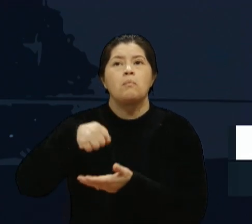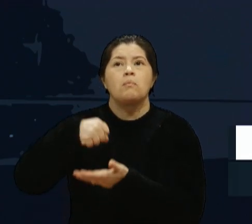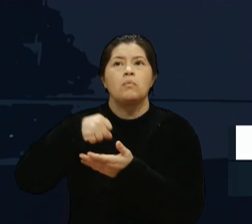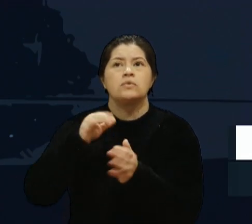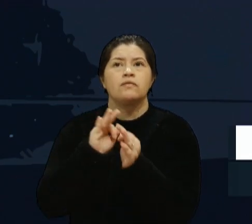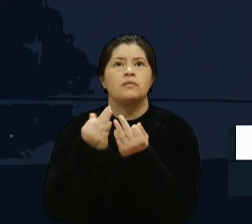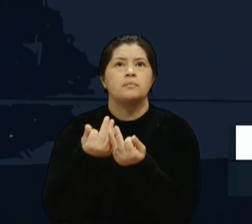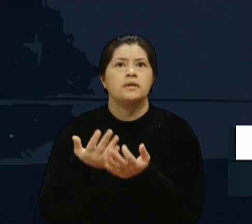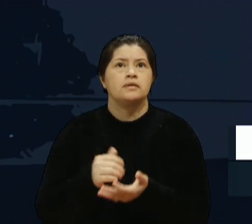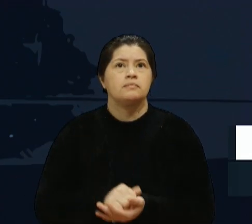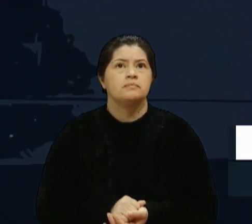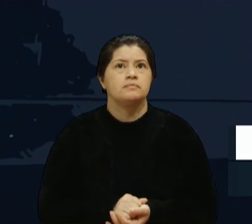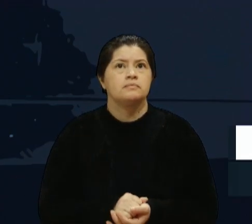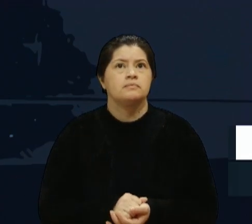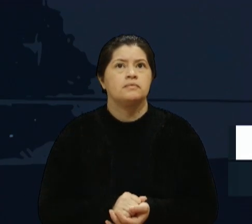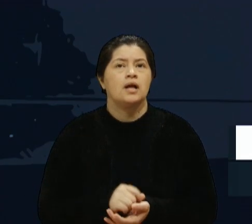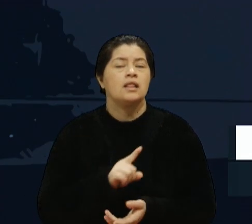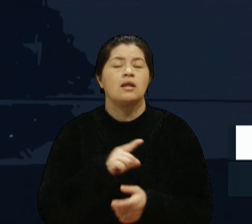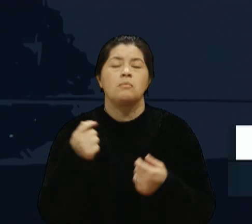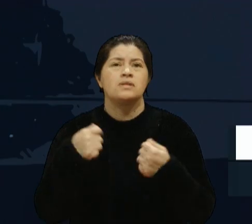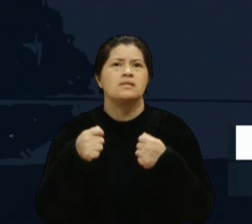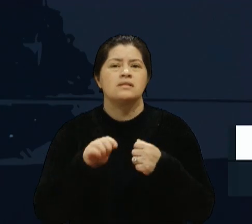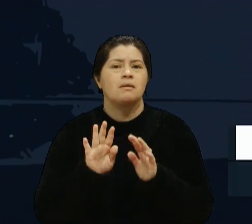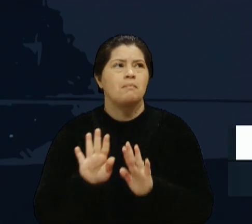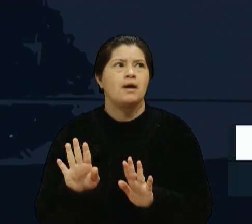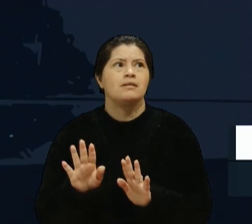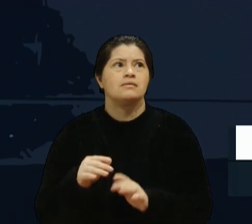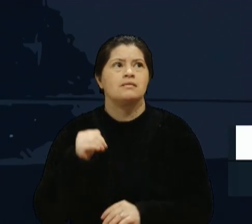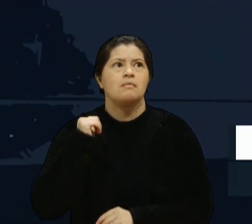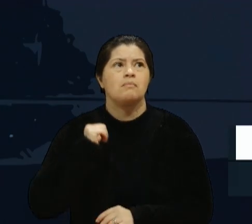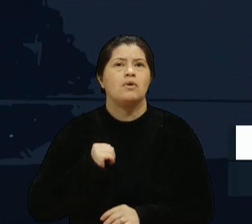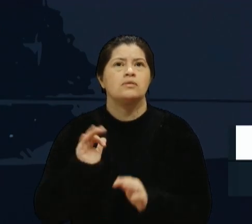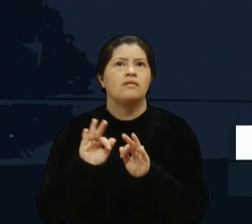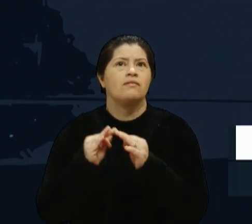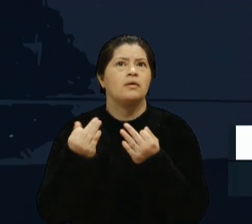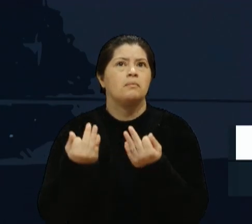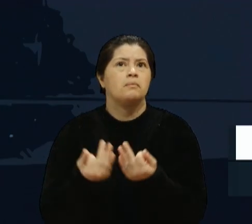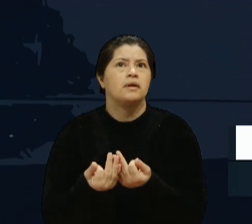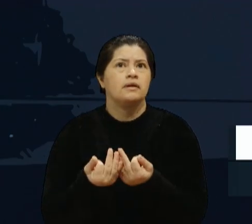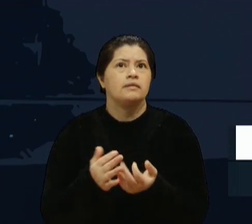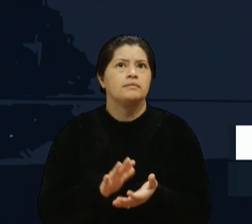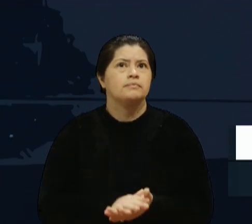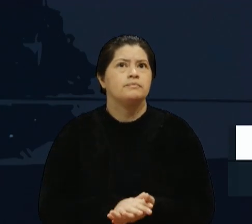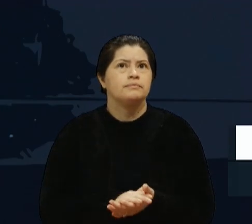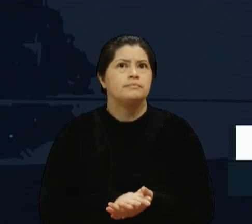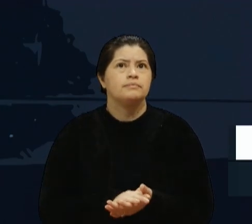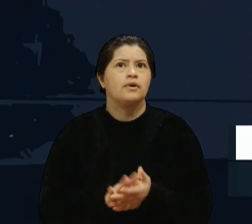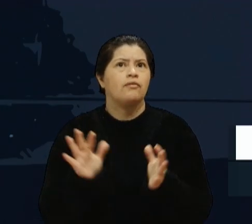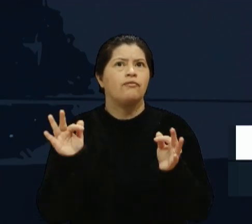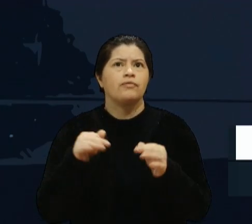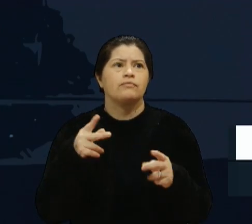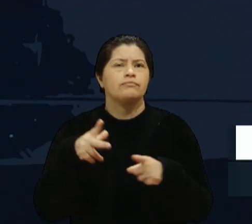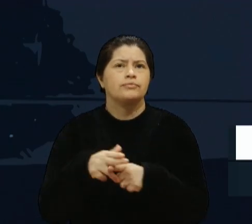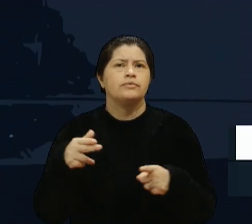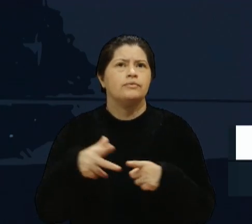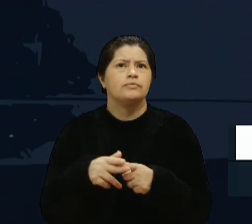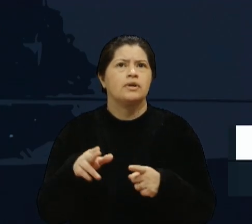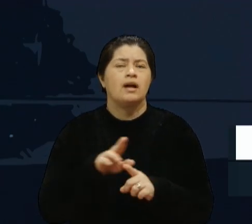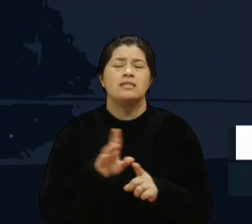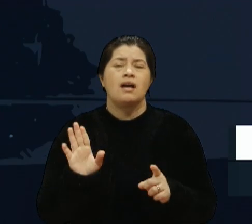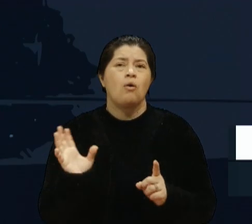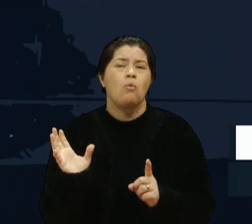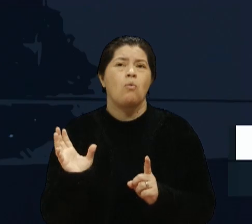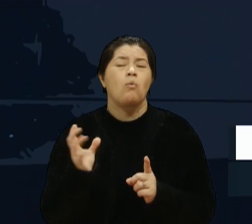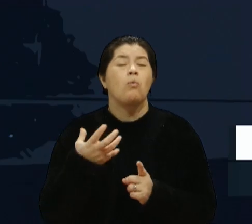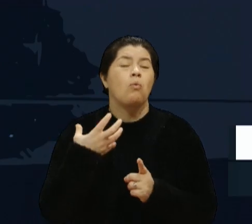Família, mas não precisavam mais da Bolsa Família. E se detecta isso na visita. E, logicamente, que eu não sou contra a